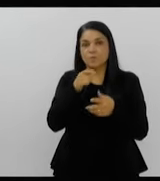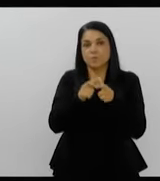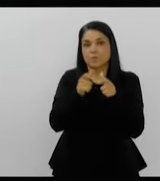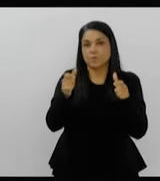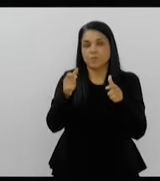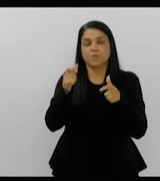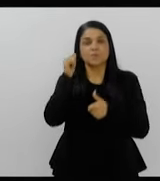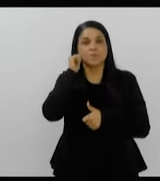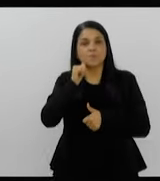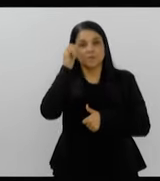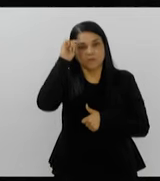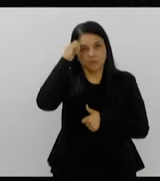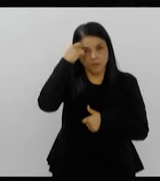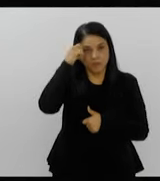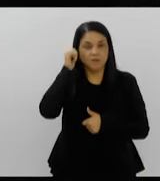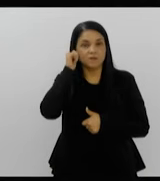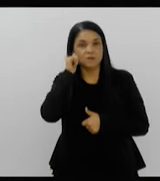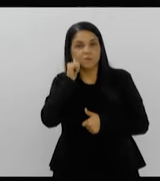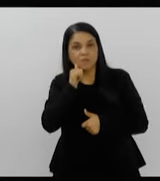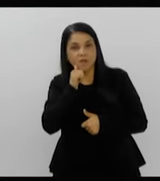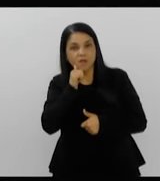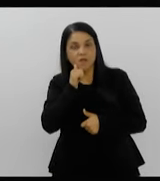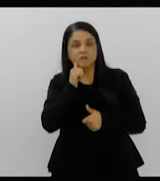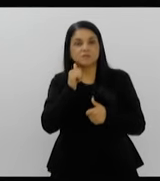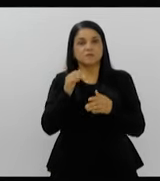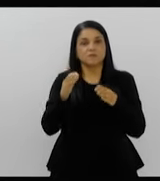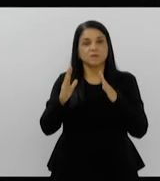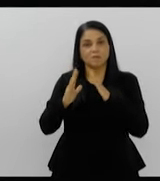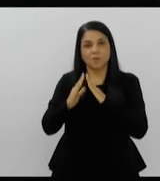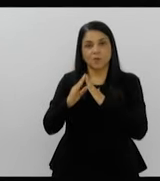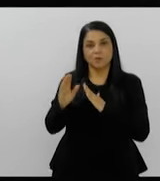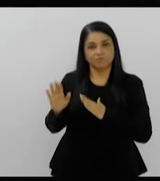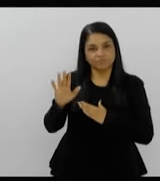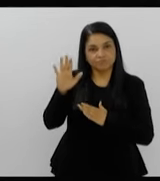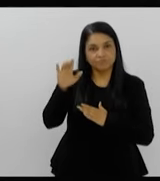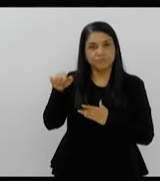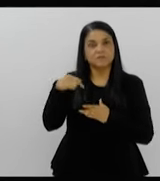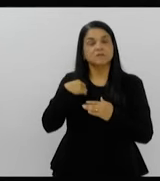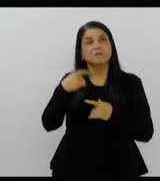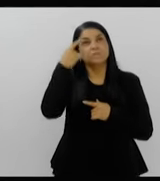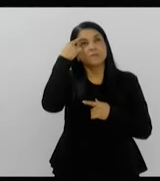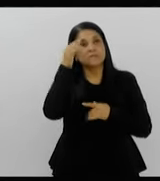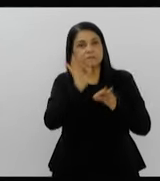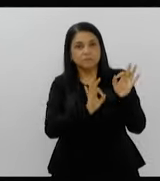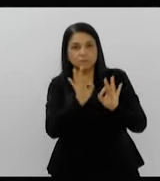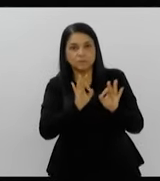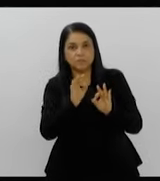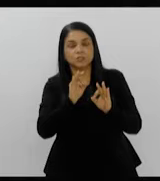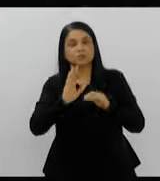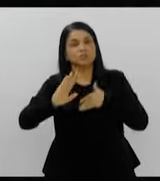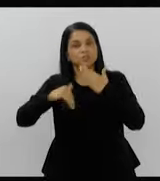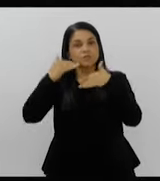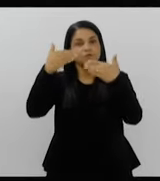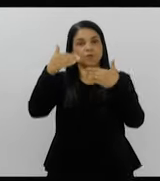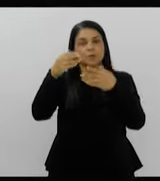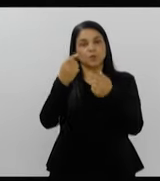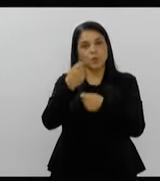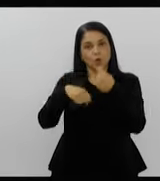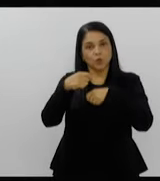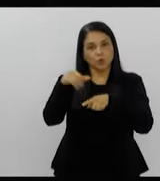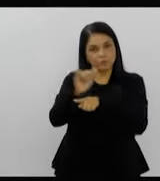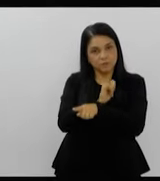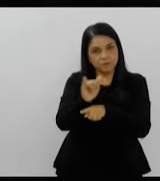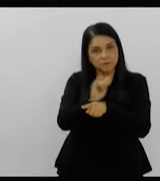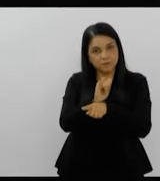majoritariamente de mulheres negras, mulheres suburbanas. Não tem como a gente pensar um plano de desenvolvimento econômico estratégico